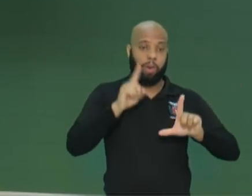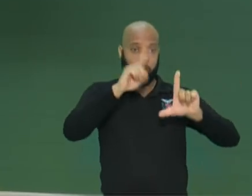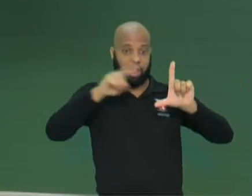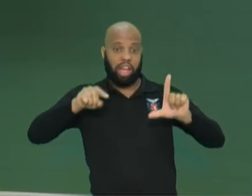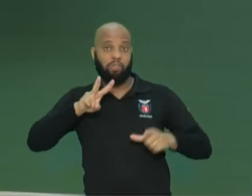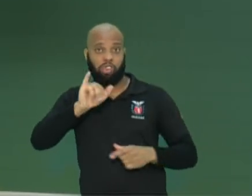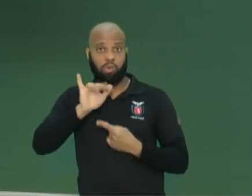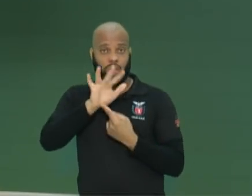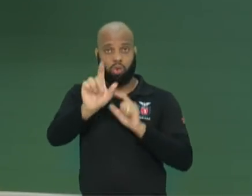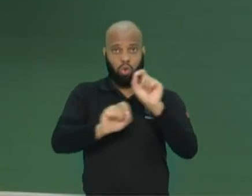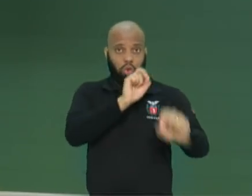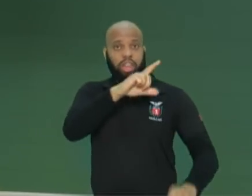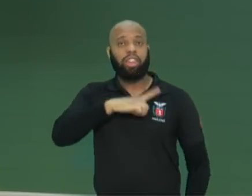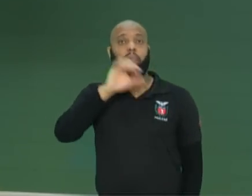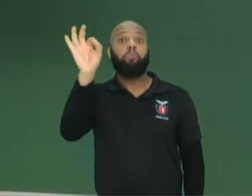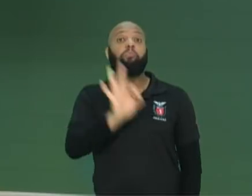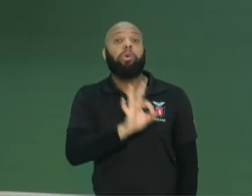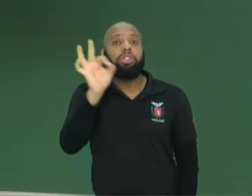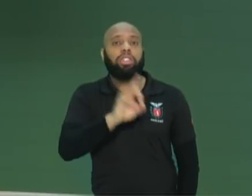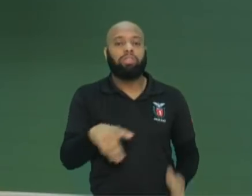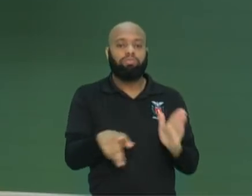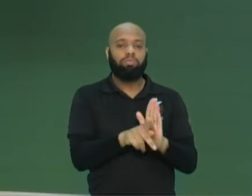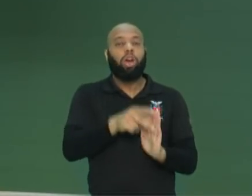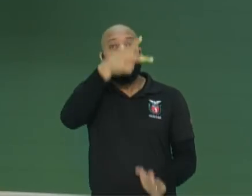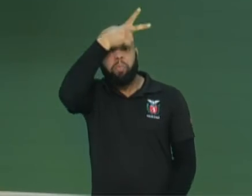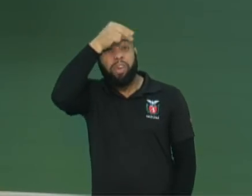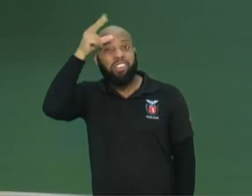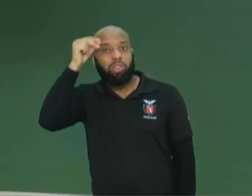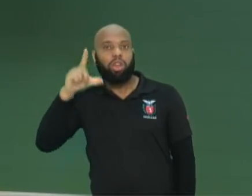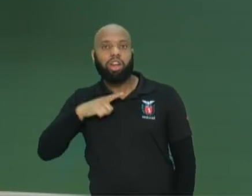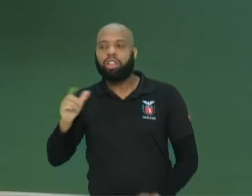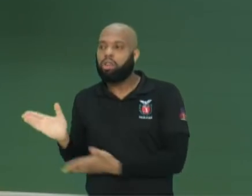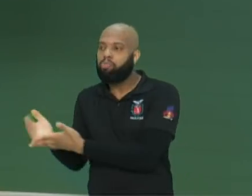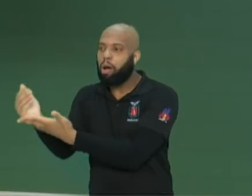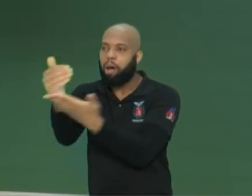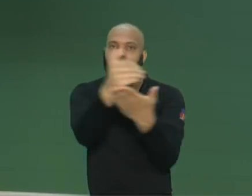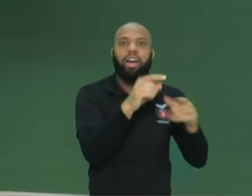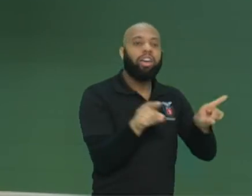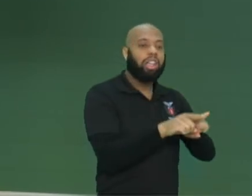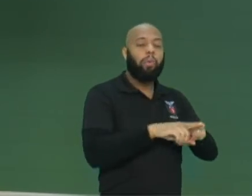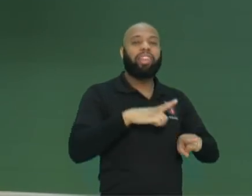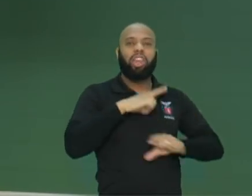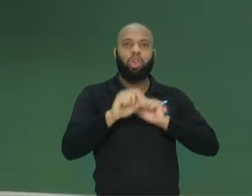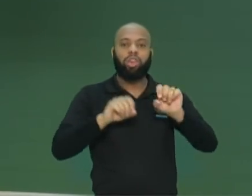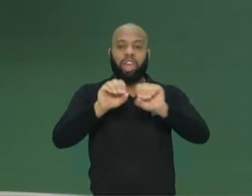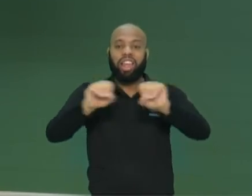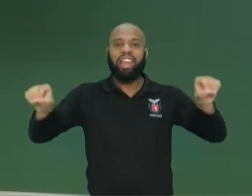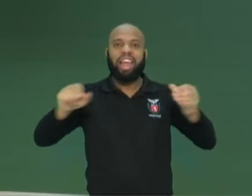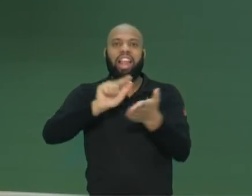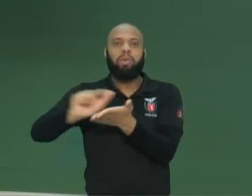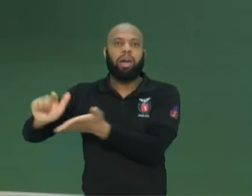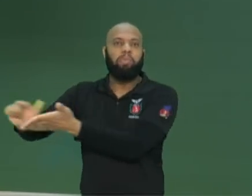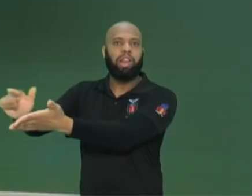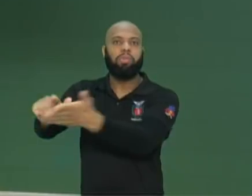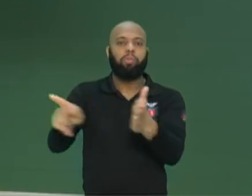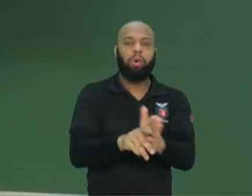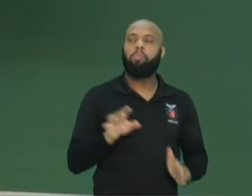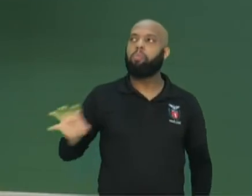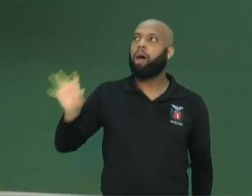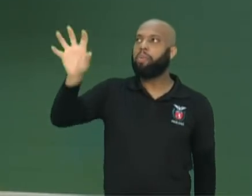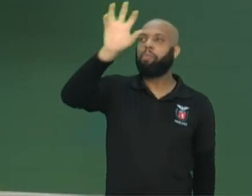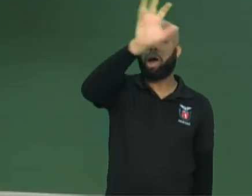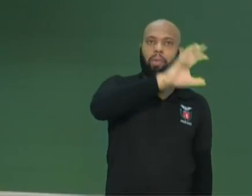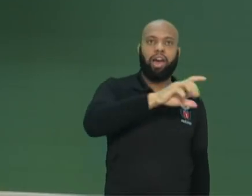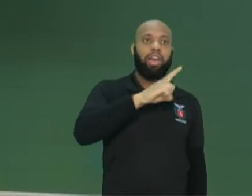ali, que é o percentual de municípios que coletam e tratam esgoto por região. Então, nós temos